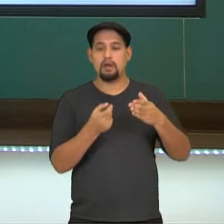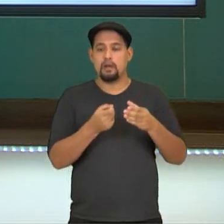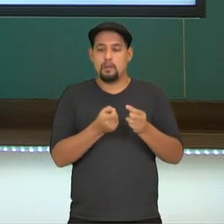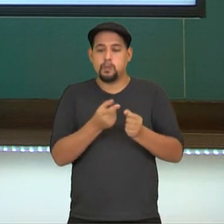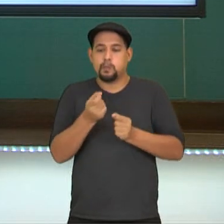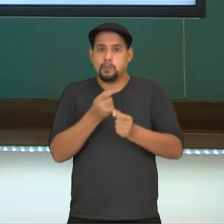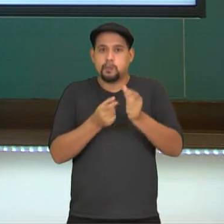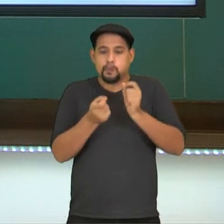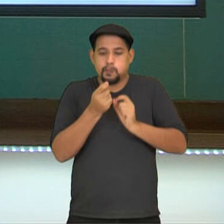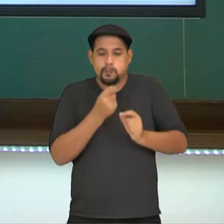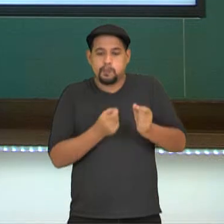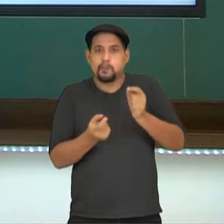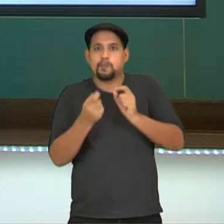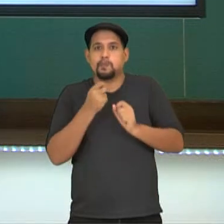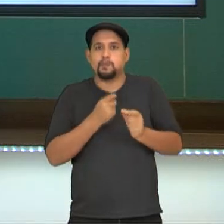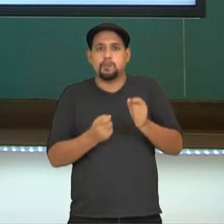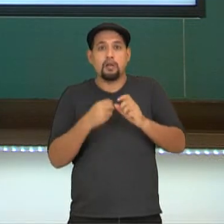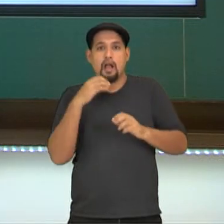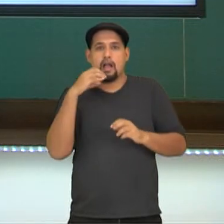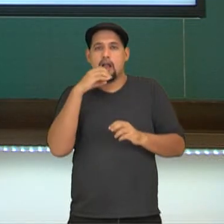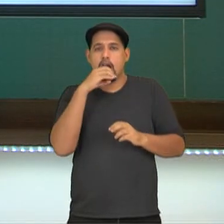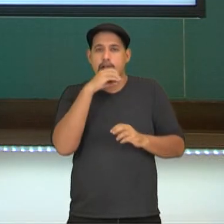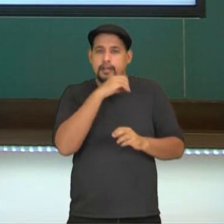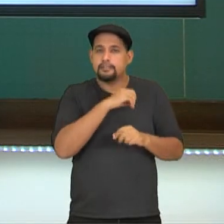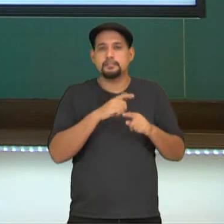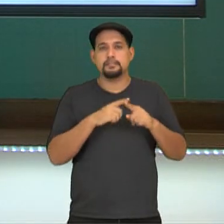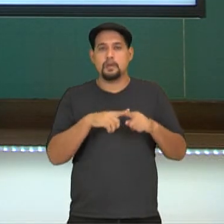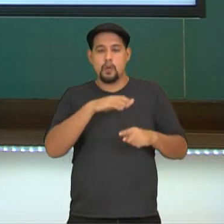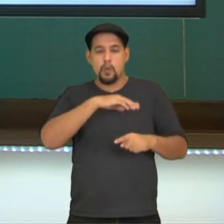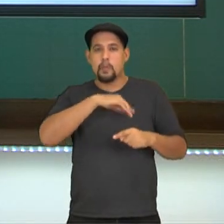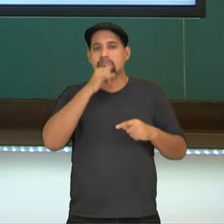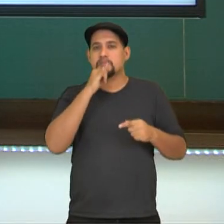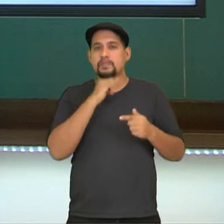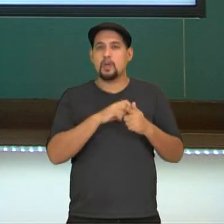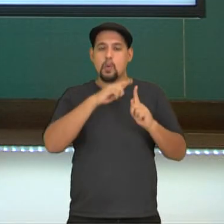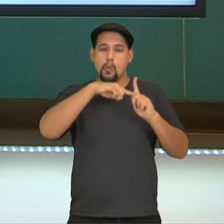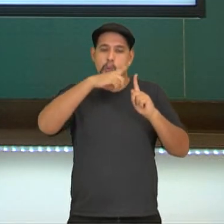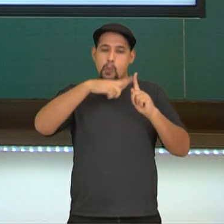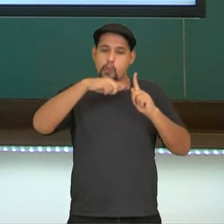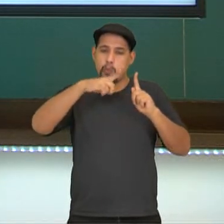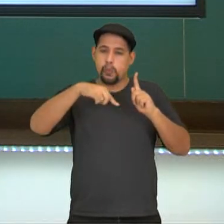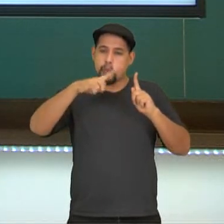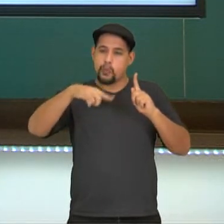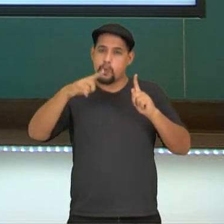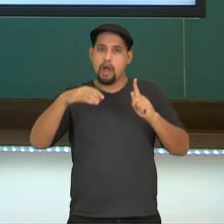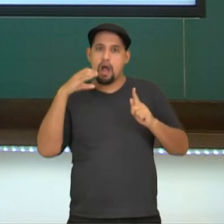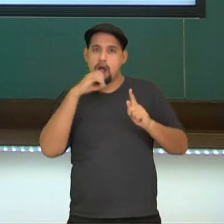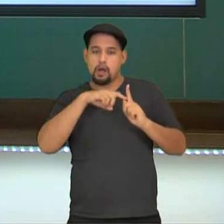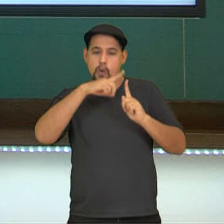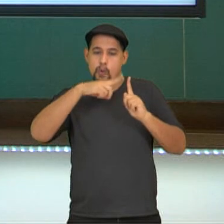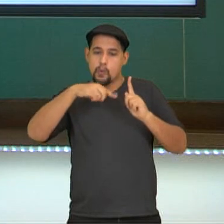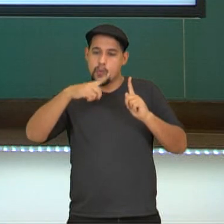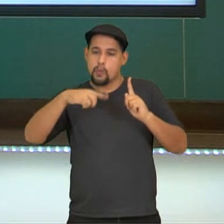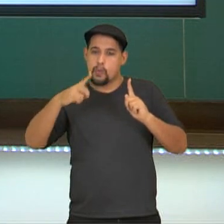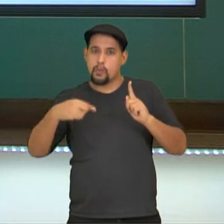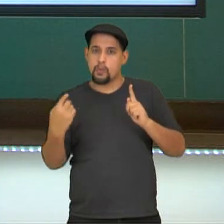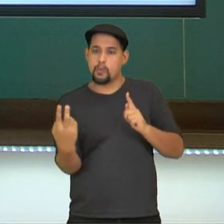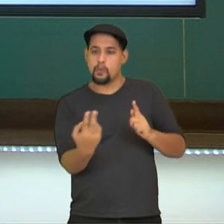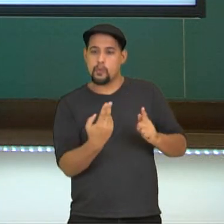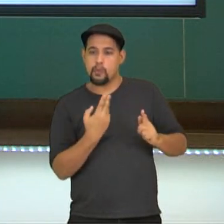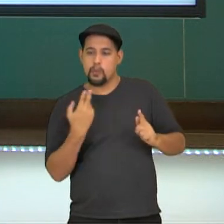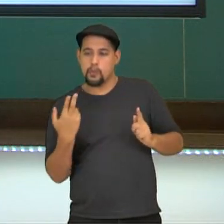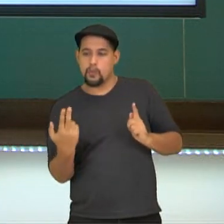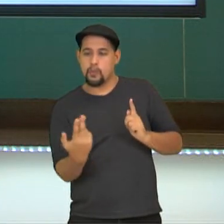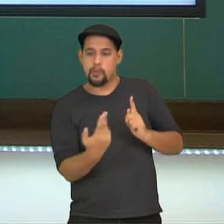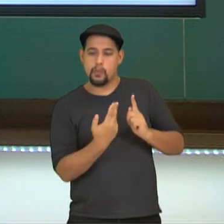moléculas e coloca um campo variável, uma onda eletromagnética, um campo variável, e a molécula fica fazendo isso cada